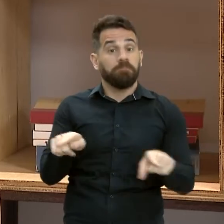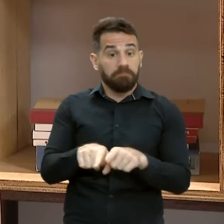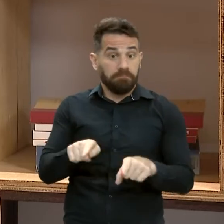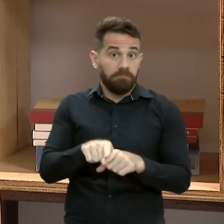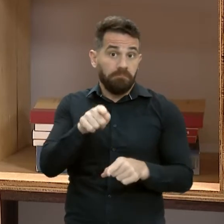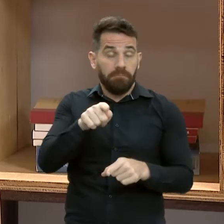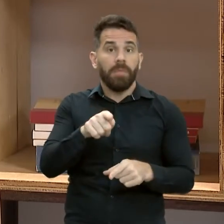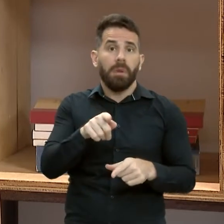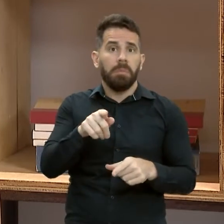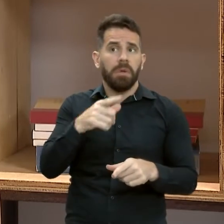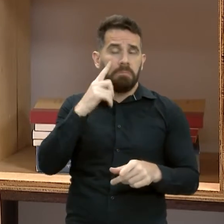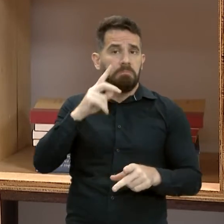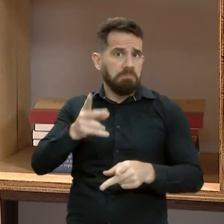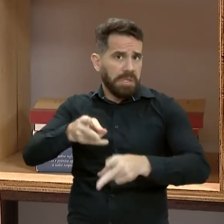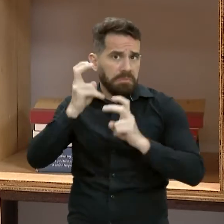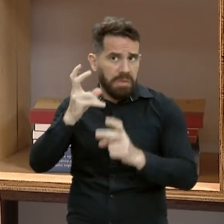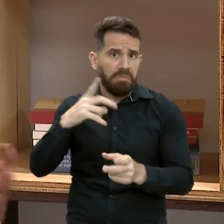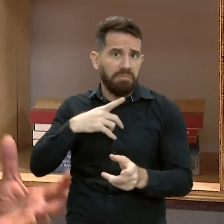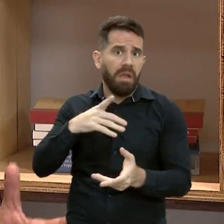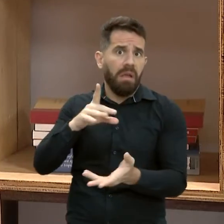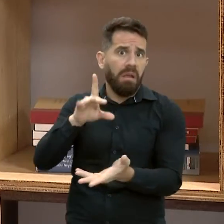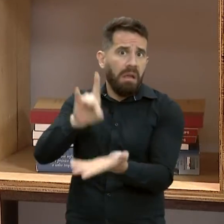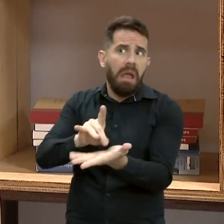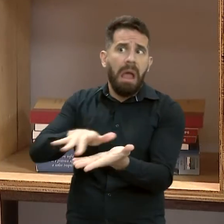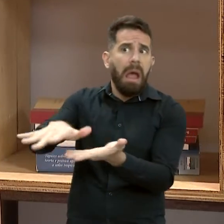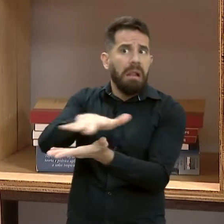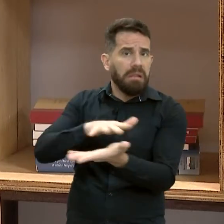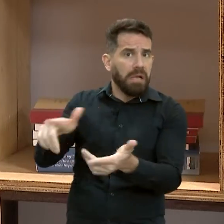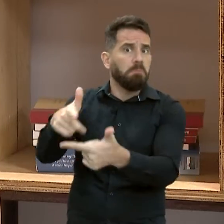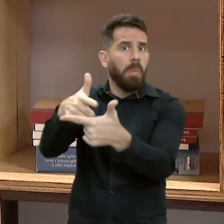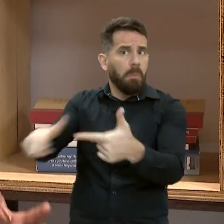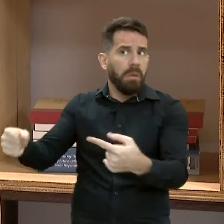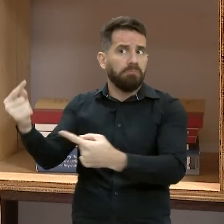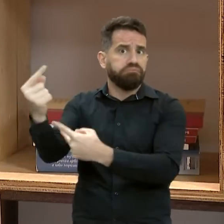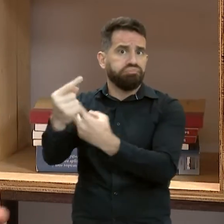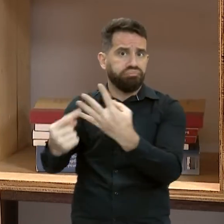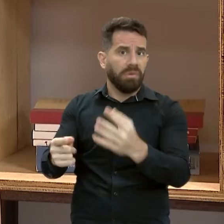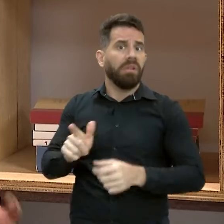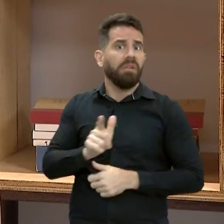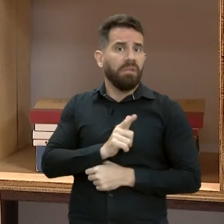é problemática e de problematizar os problemas